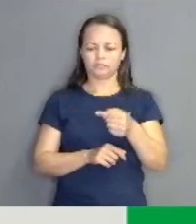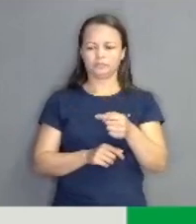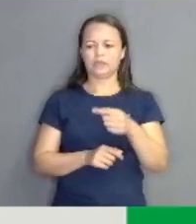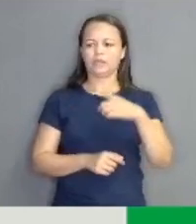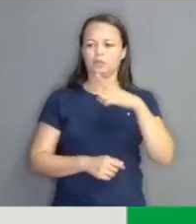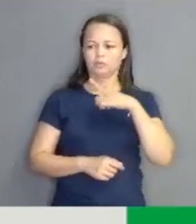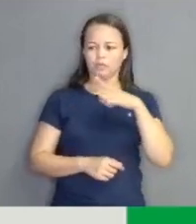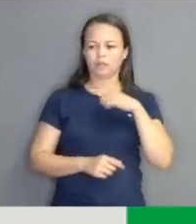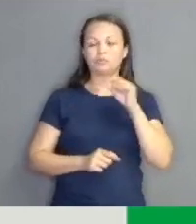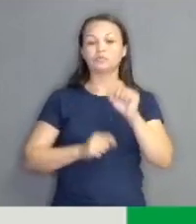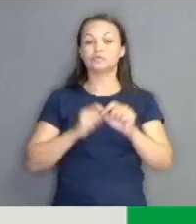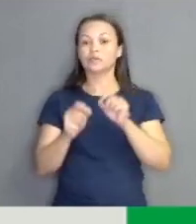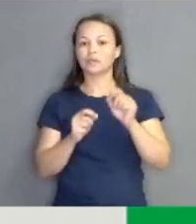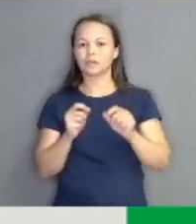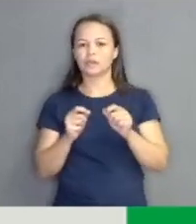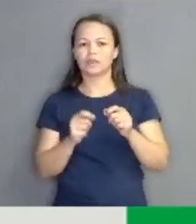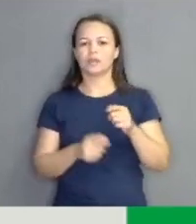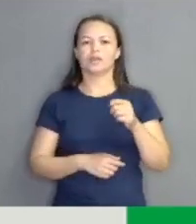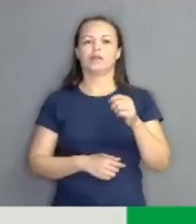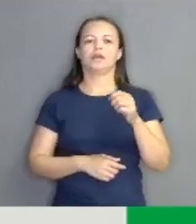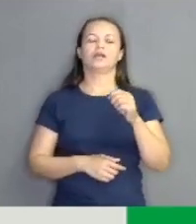é o quê?